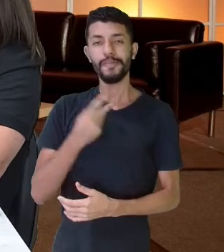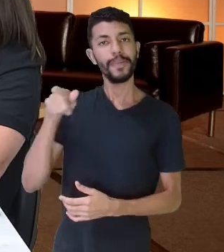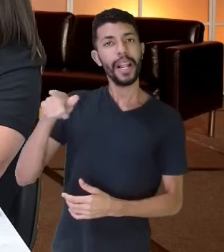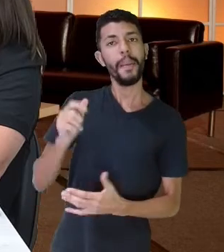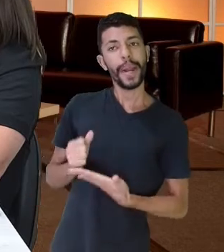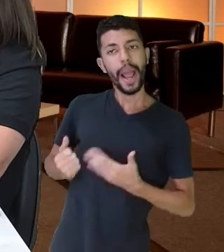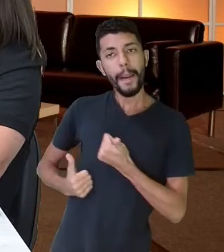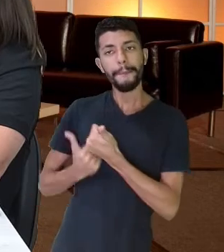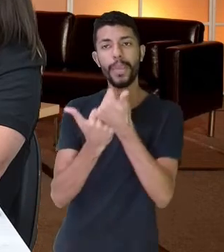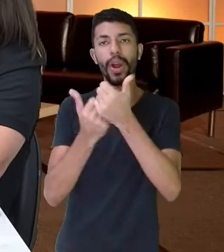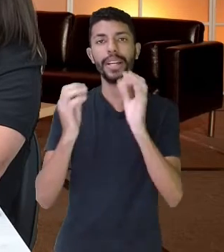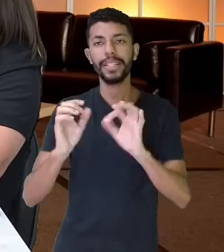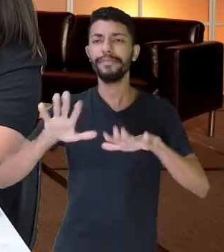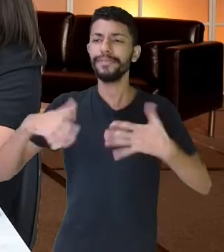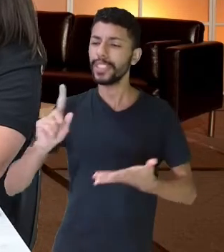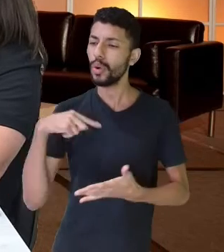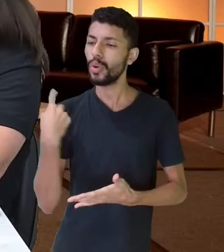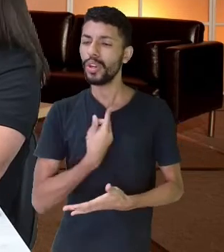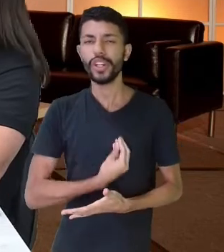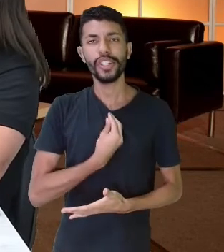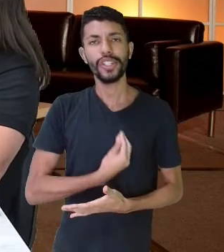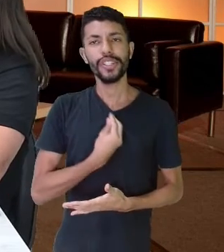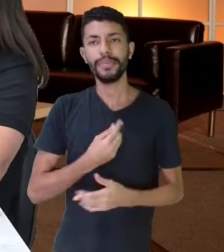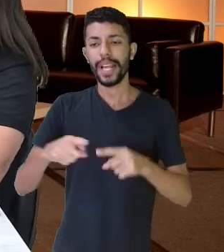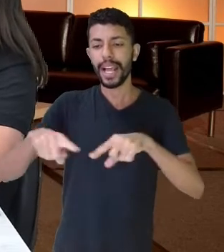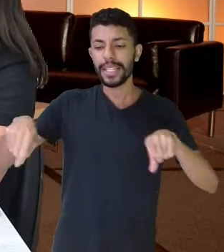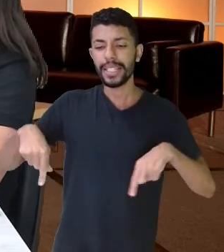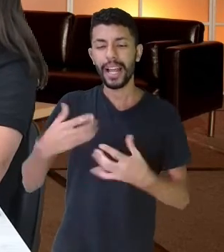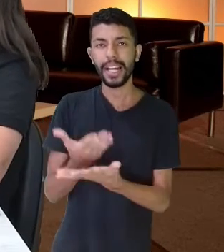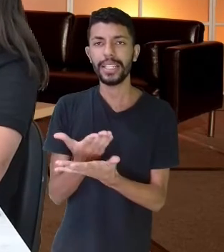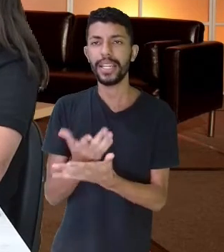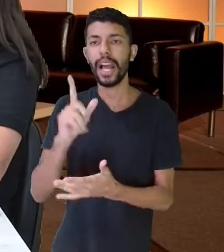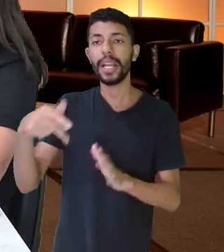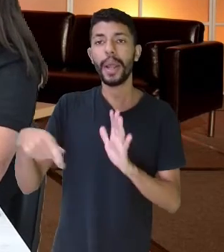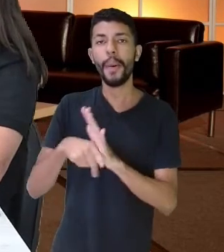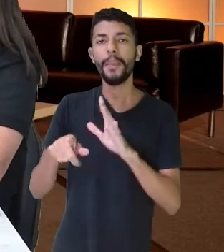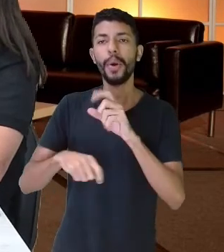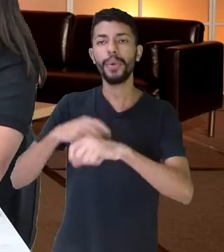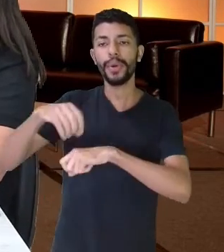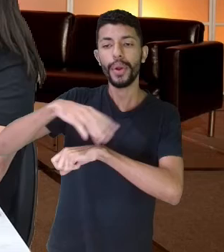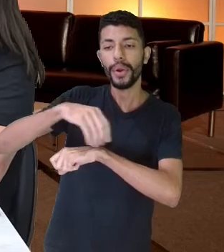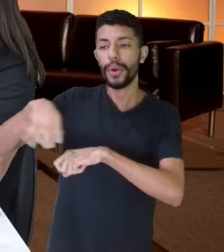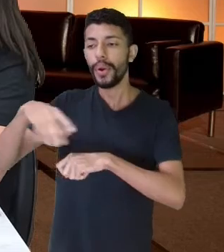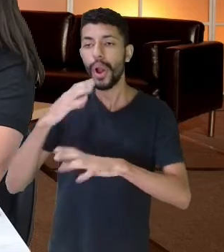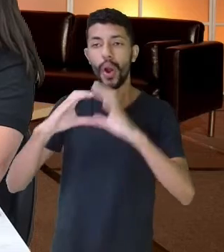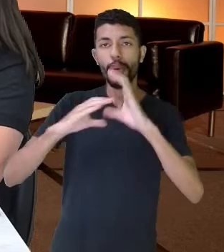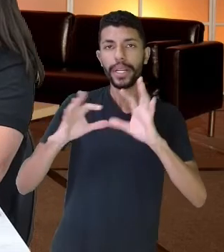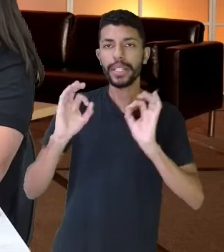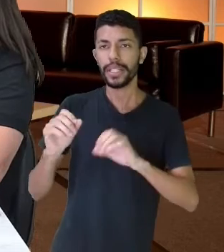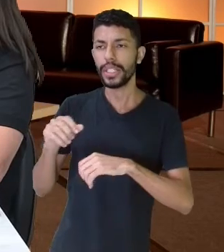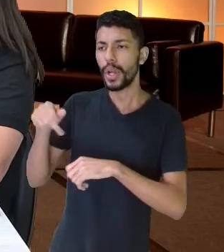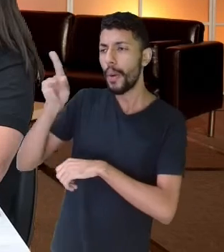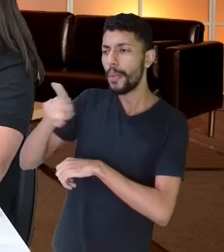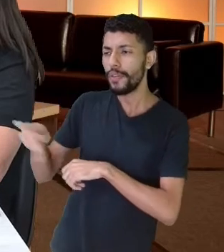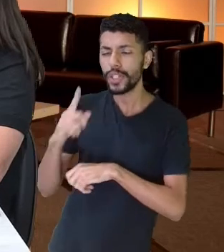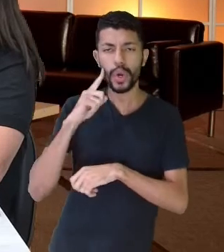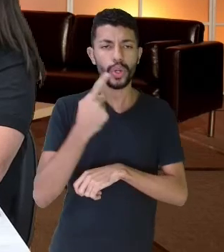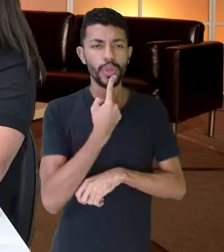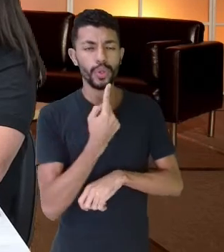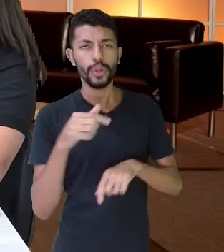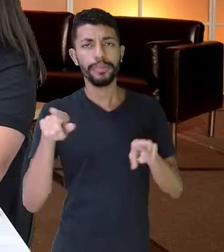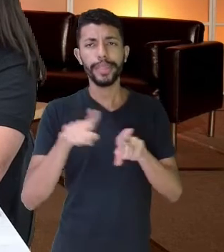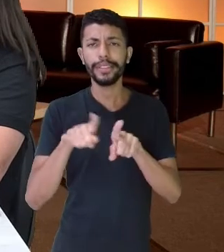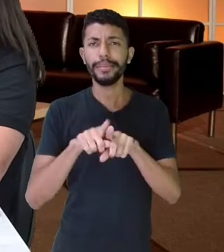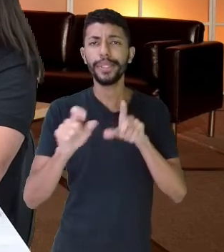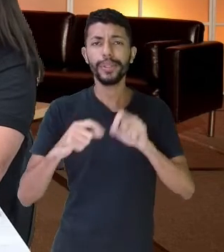por mais que estejamos na sala de aula com esse intuito de ser um canal comunicacional não só entre o professor e o surdo, mas entre